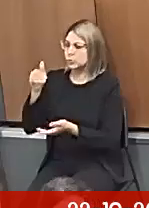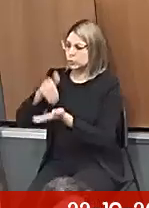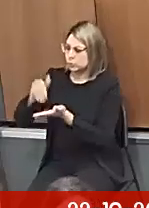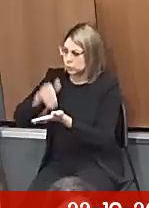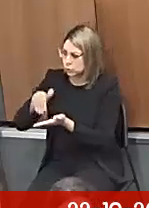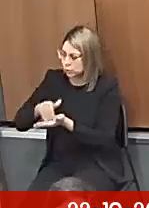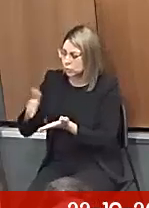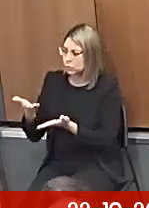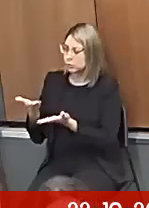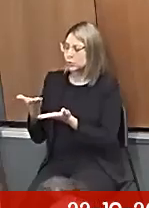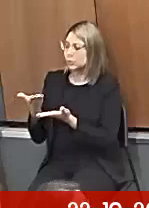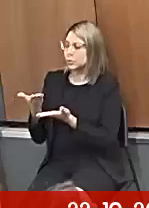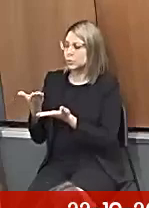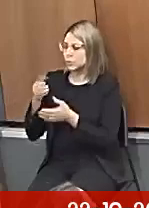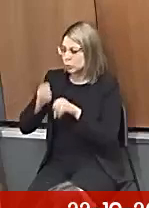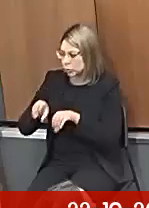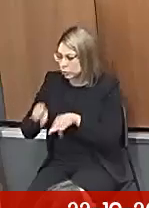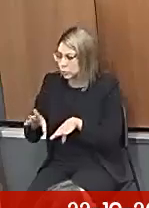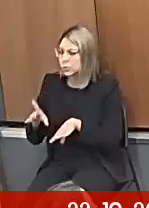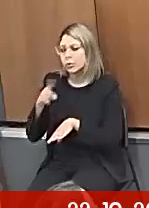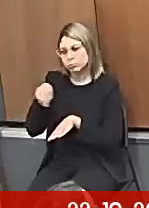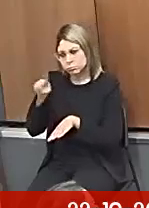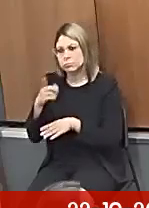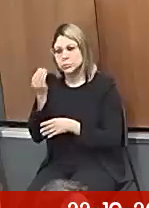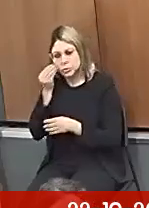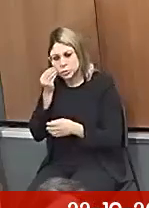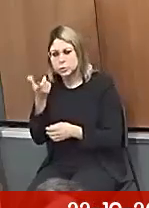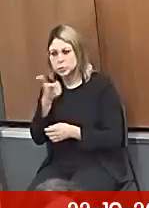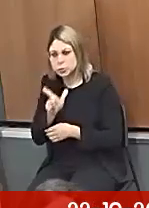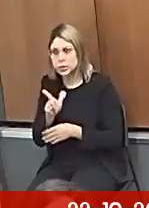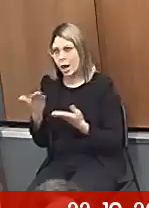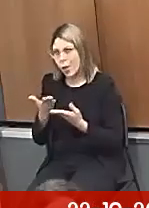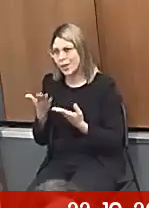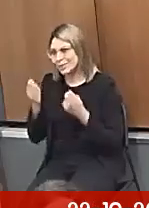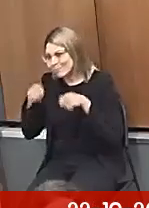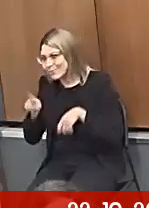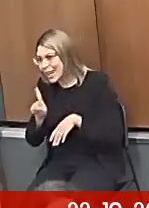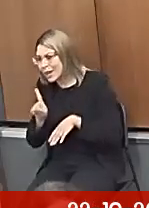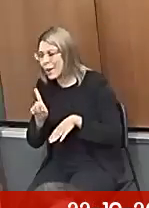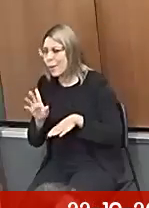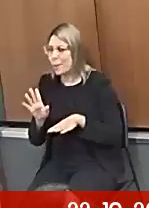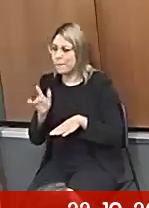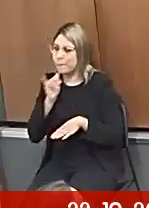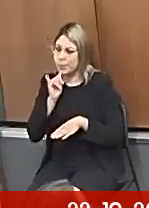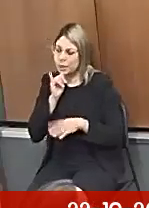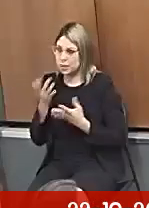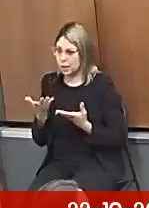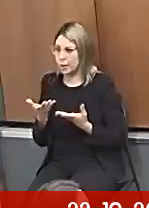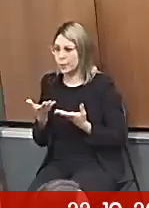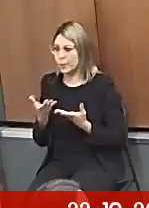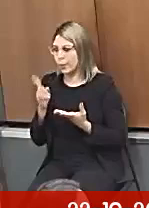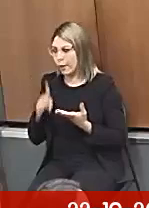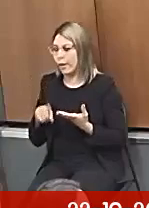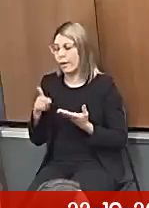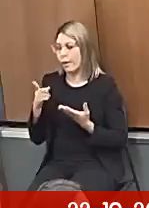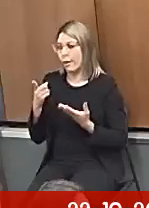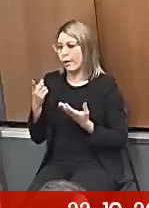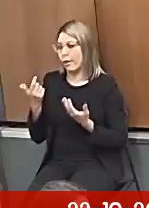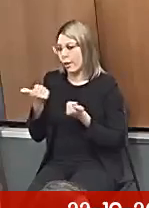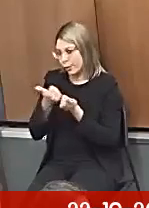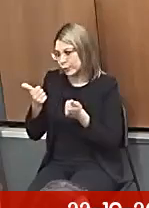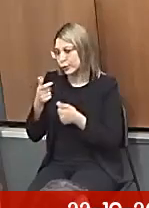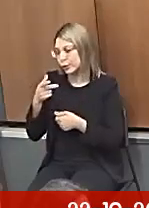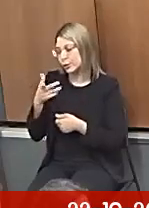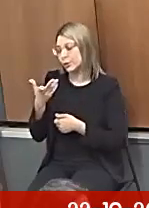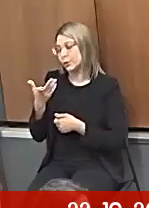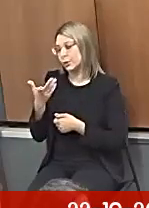Secretaria de Educação estão sendo atendidos, aqueles que são impossíveis neste momento, no caso aí de colocar os vice-diretores, tivemos